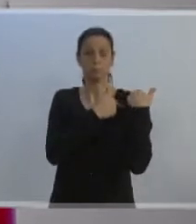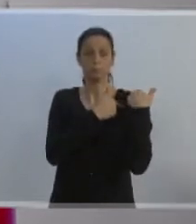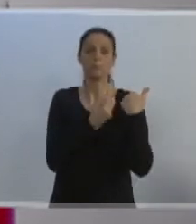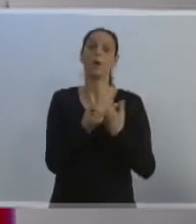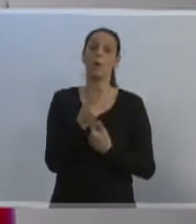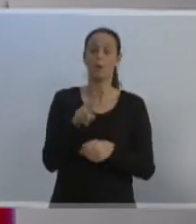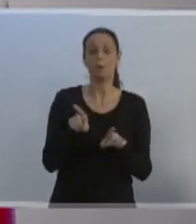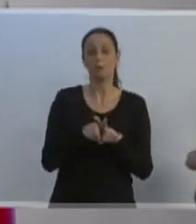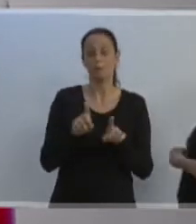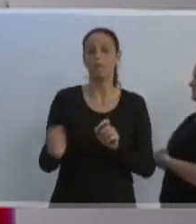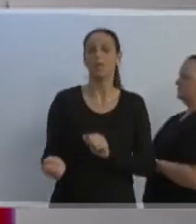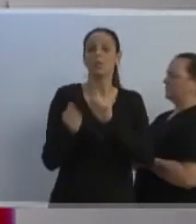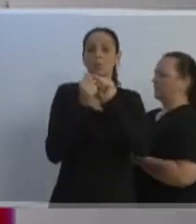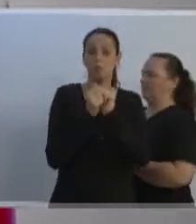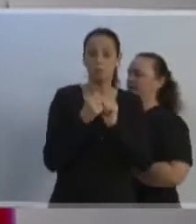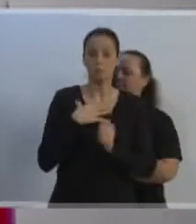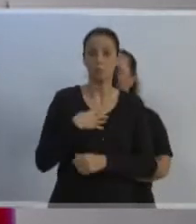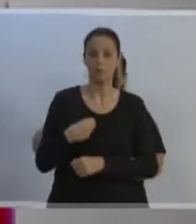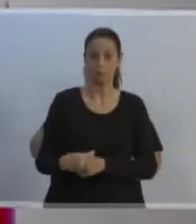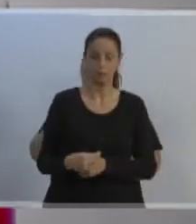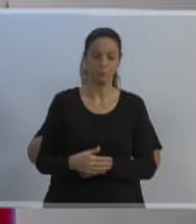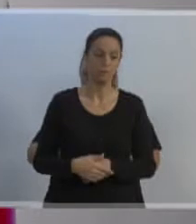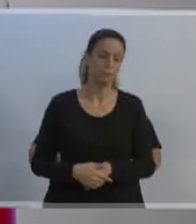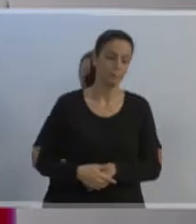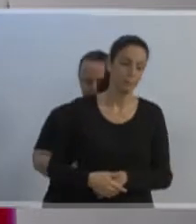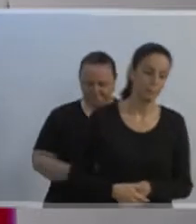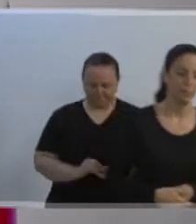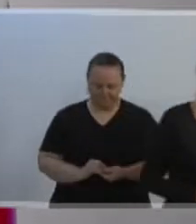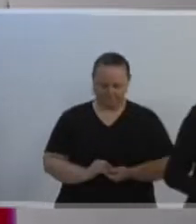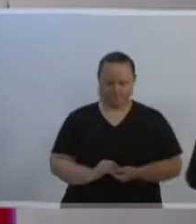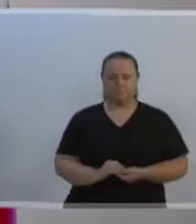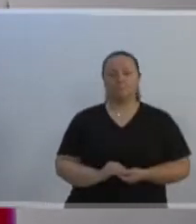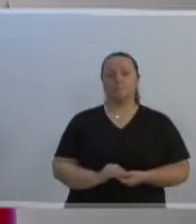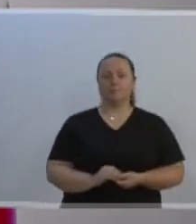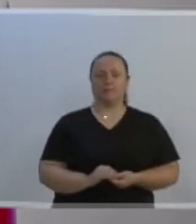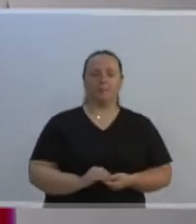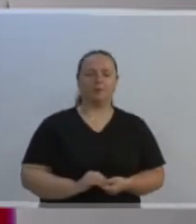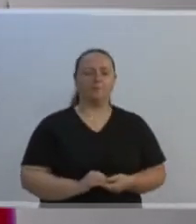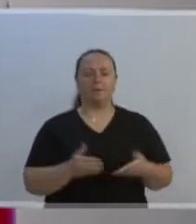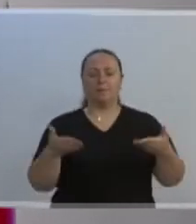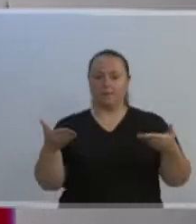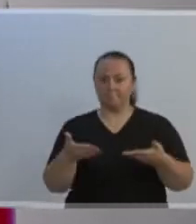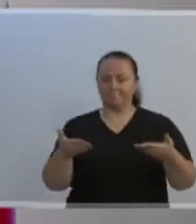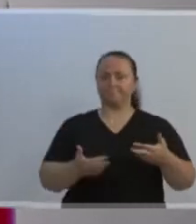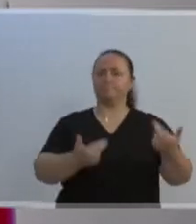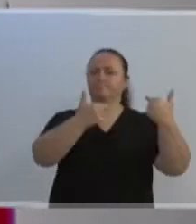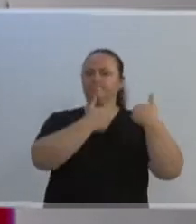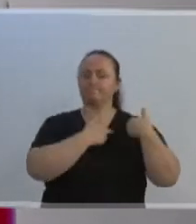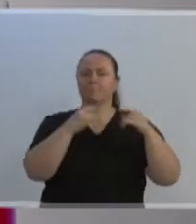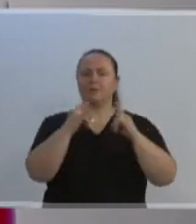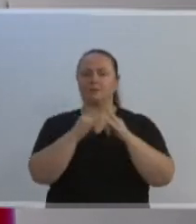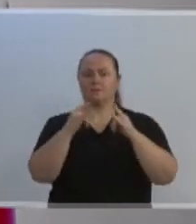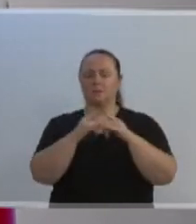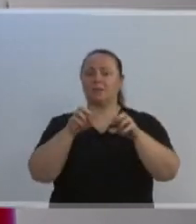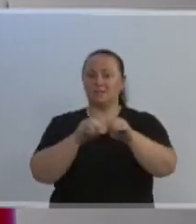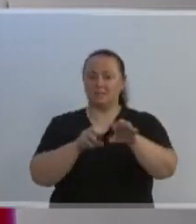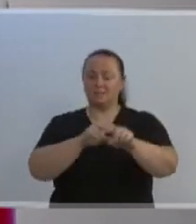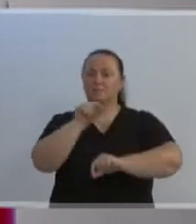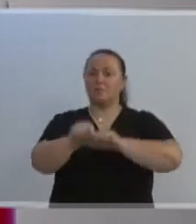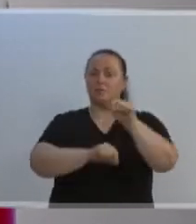sua companhia. 6. Nesse diapasão, a responsabilidade das instituições de ensino